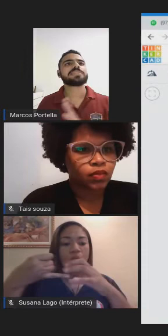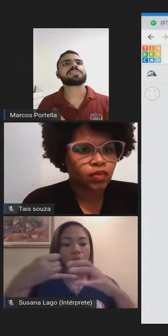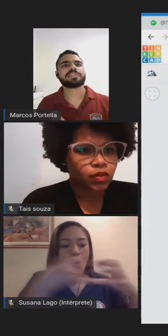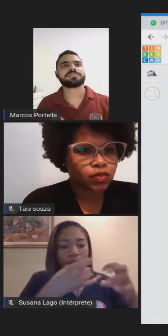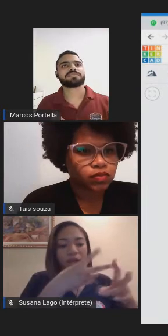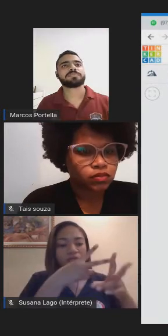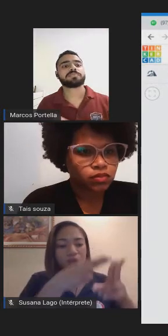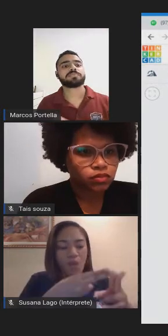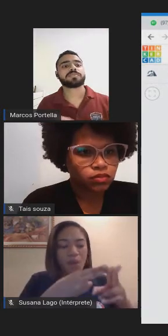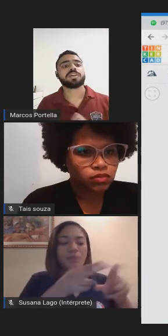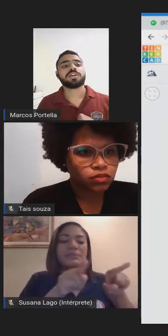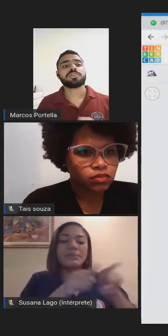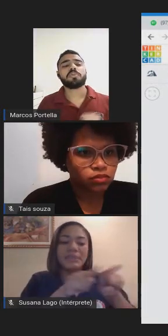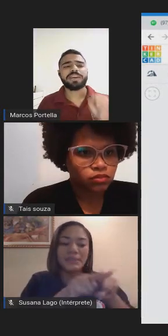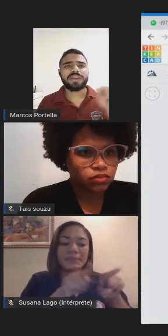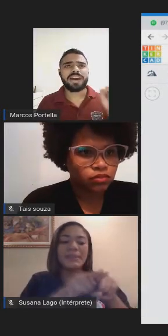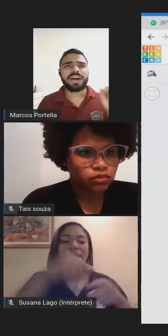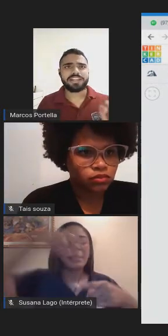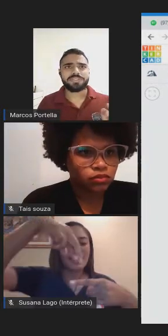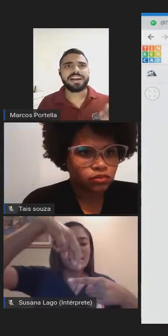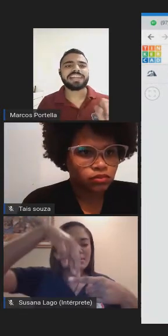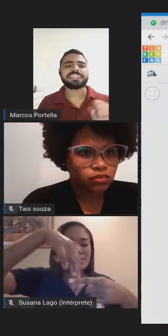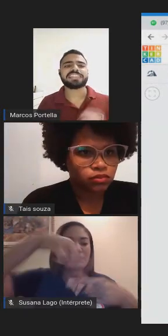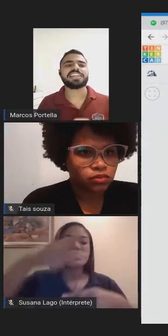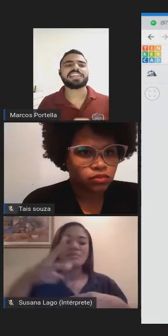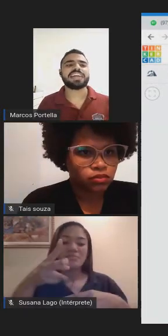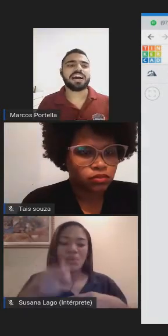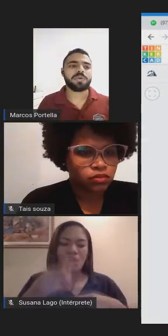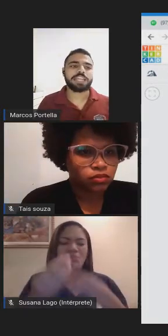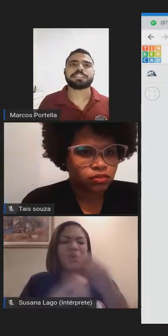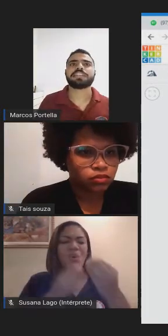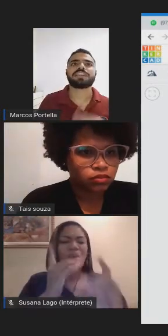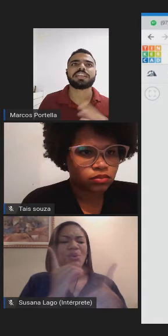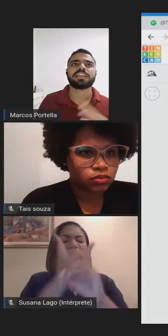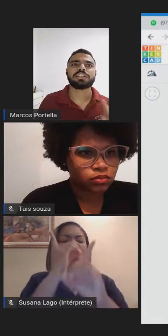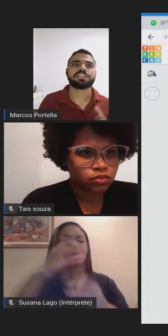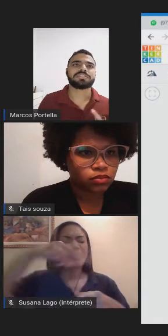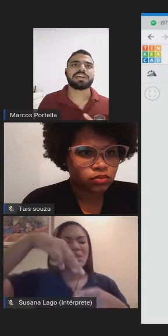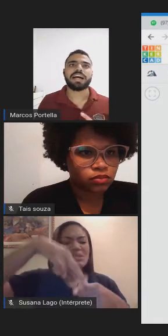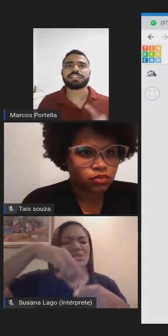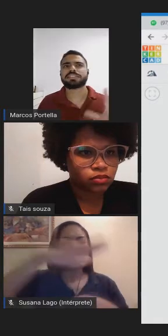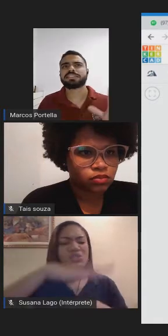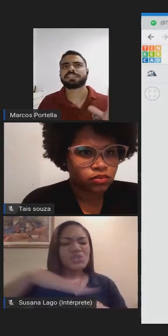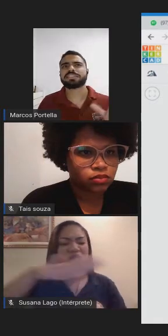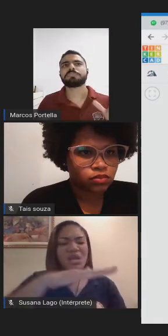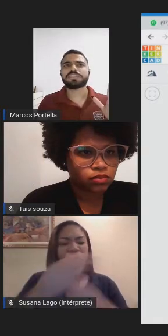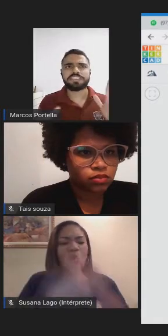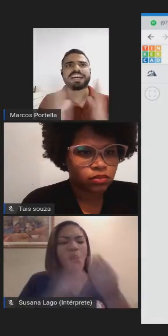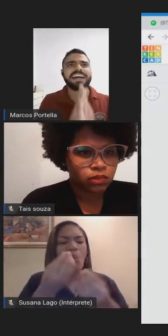mesma resistência. Então, como é que eu acho a resistência geral, a resistência equivalente, a